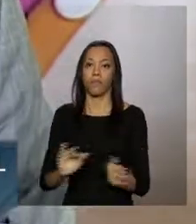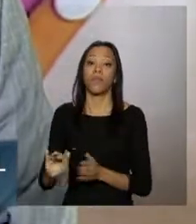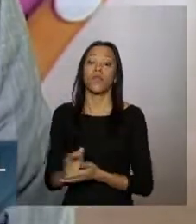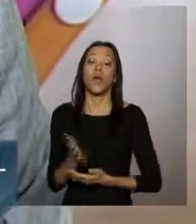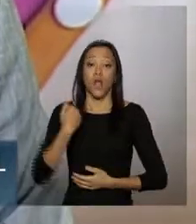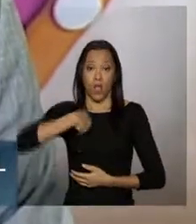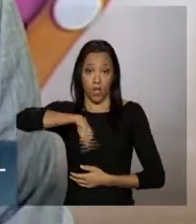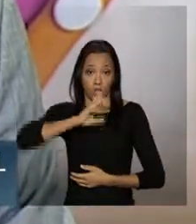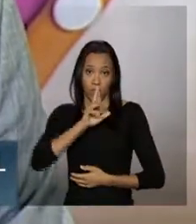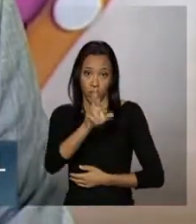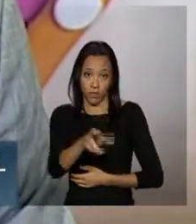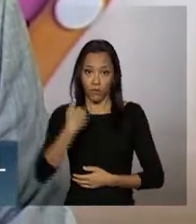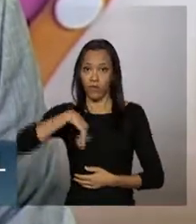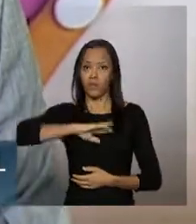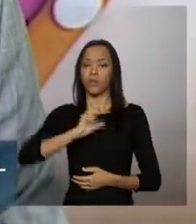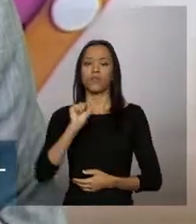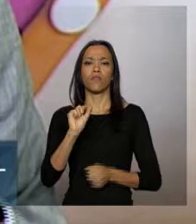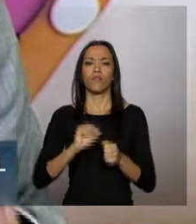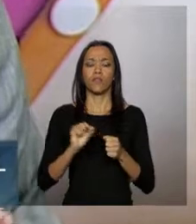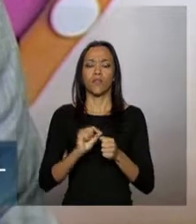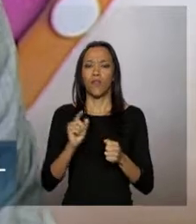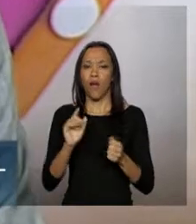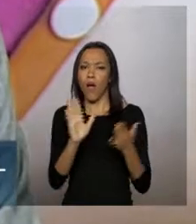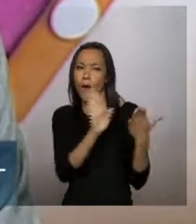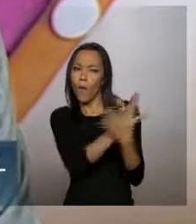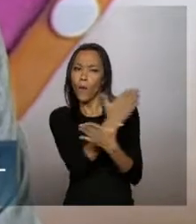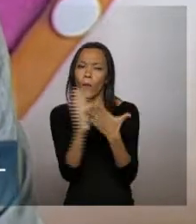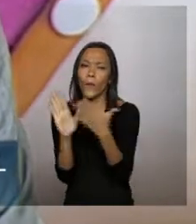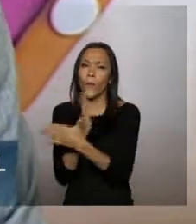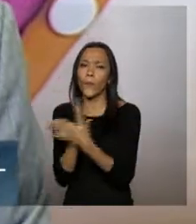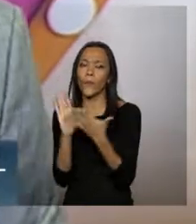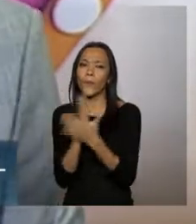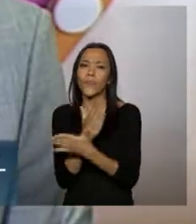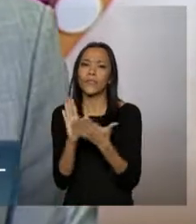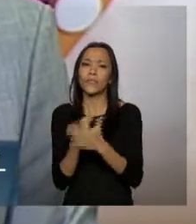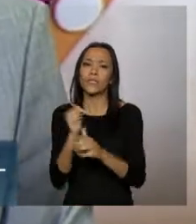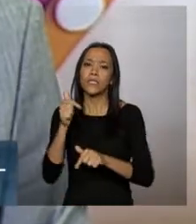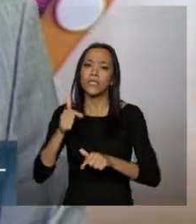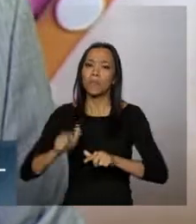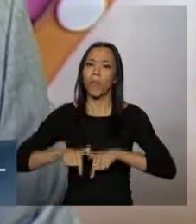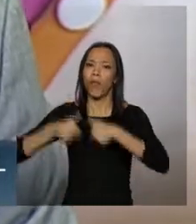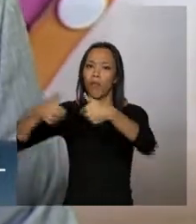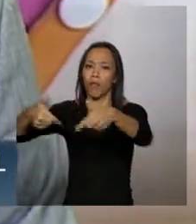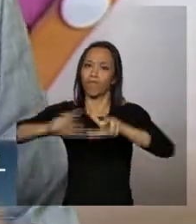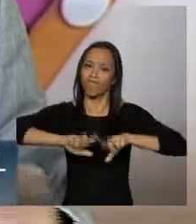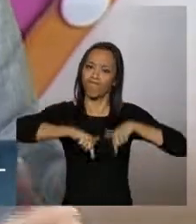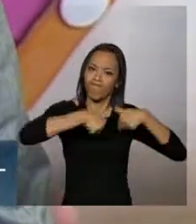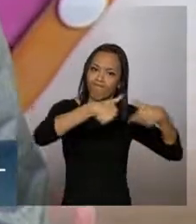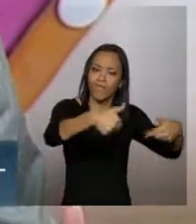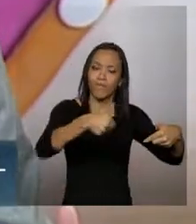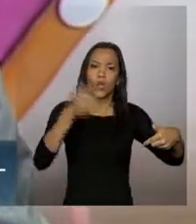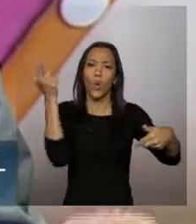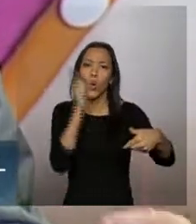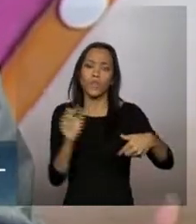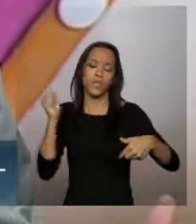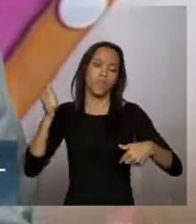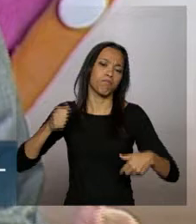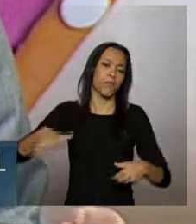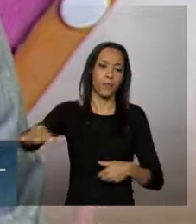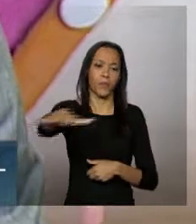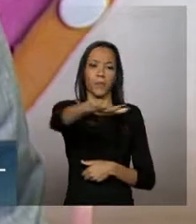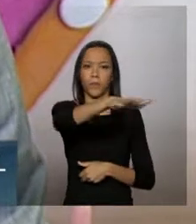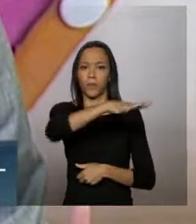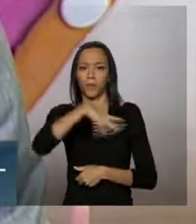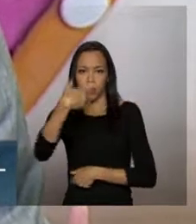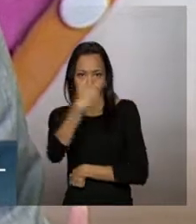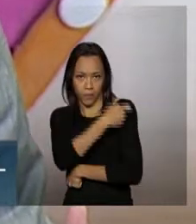Caracteristicamente, André, nós temos sempre algumas respostas à campanha de vacinação, nem sempre atingem a cobertura vacinal desejada no